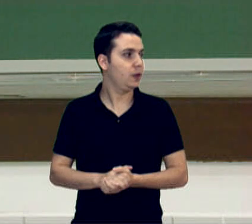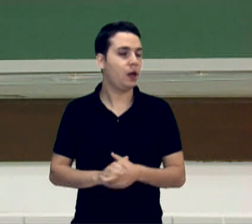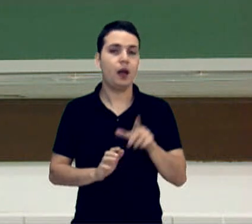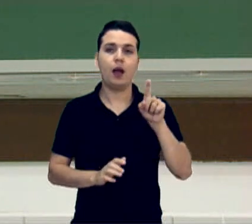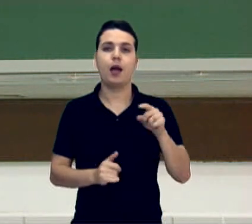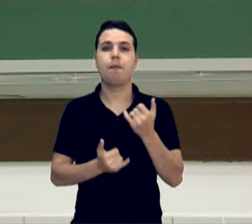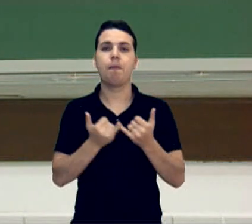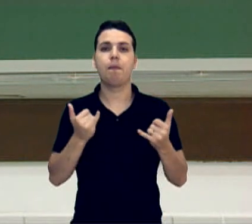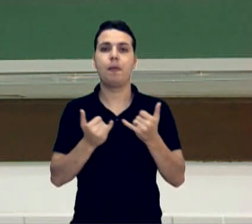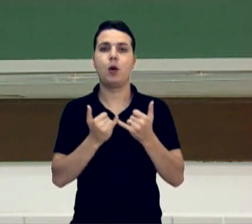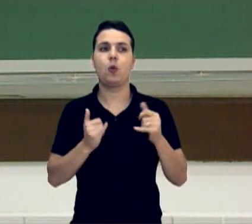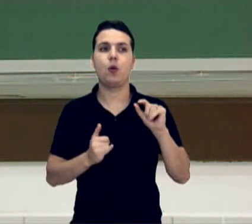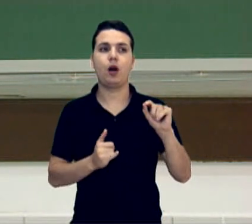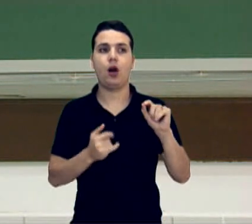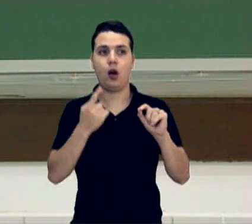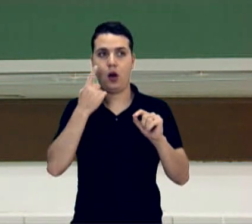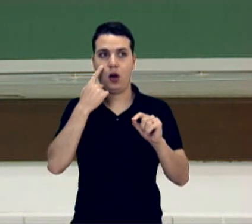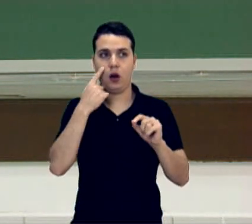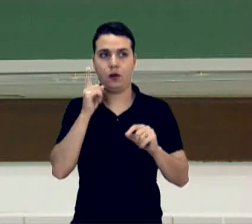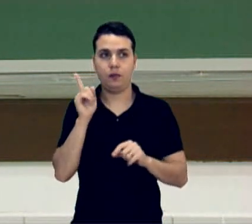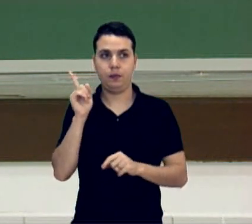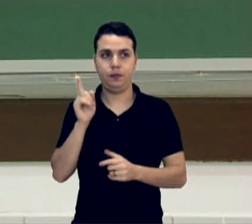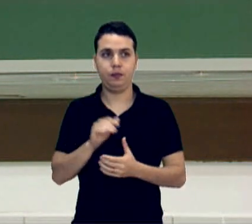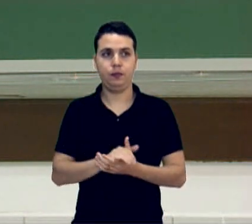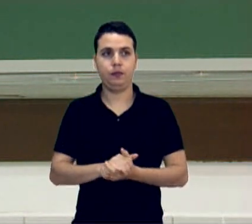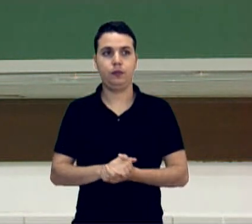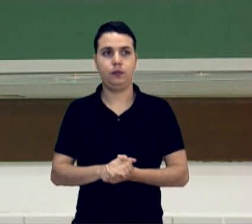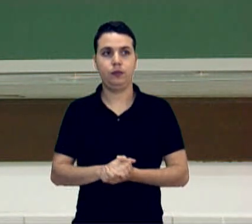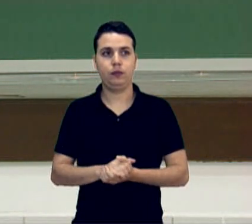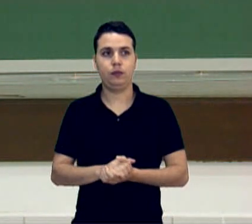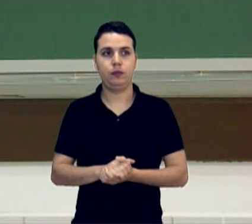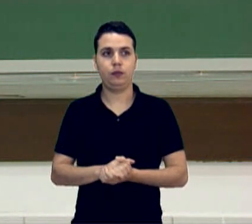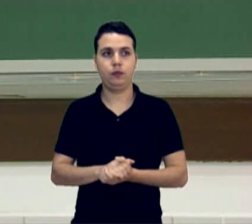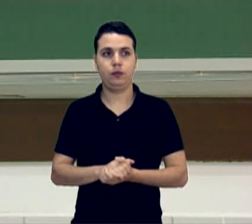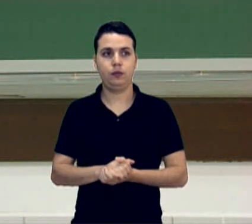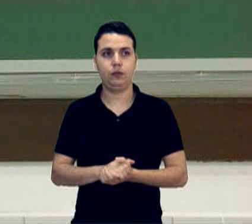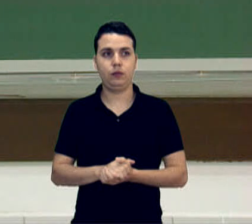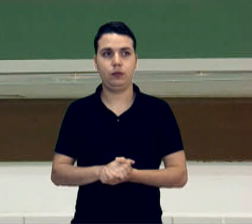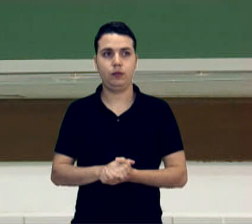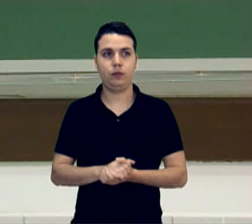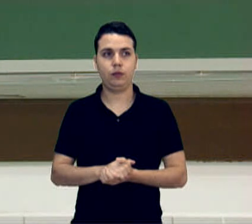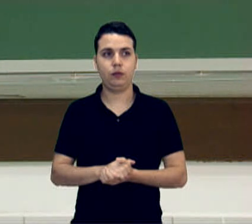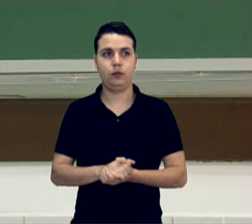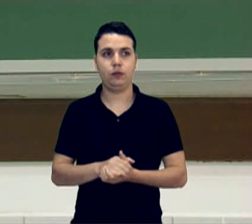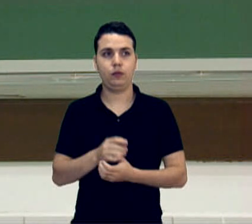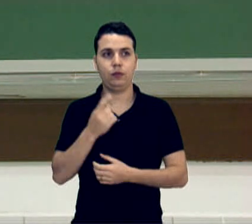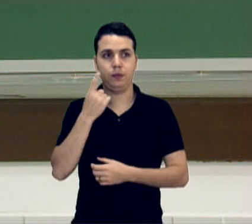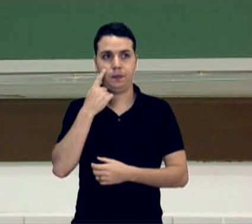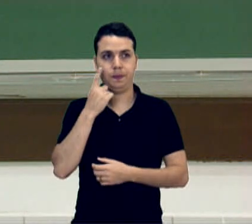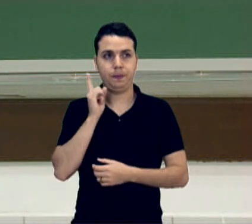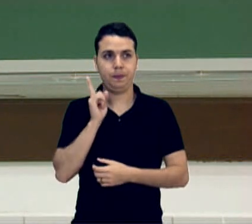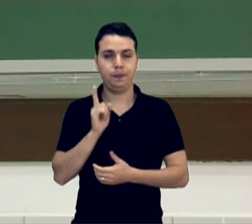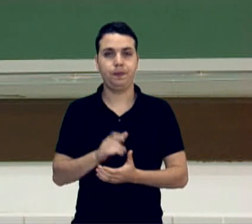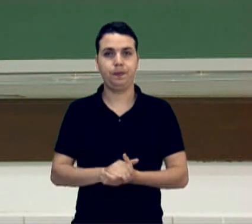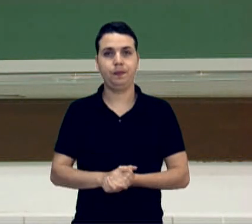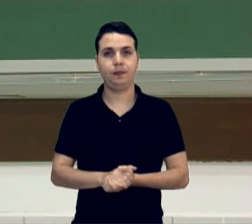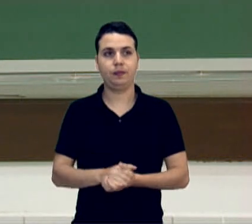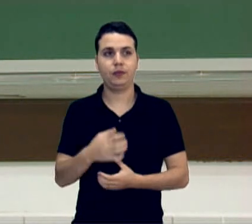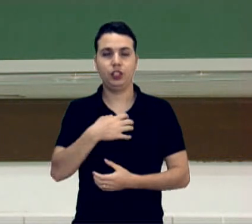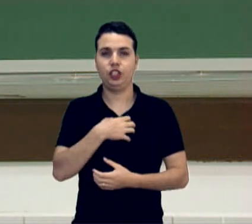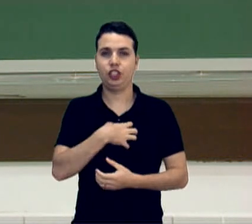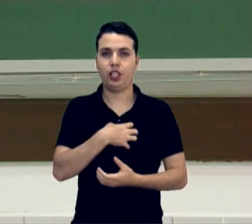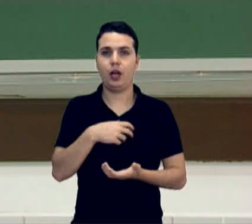fosse passos mais amplos, né, afastados os pés, e as caídas, né,